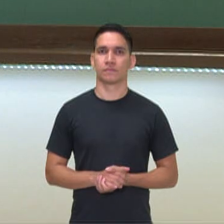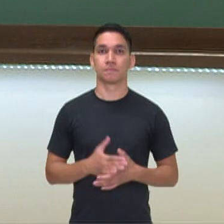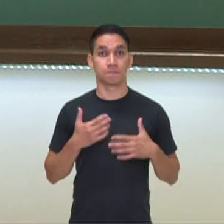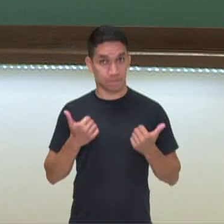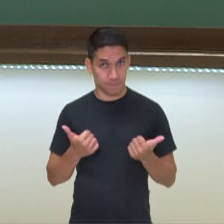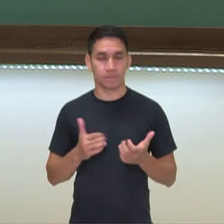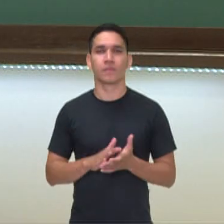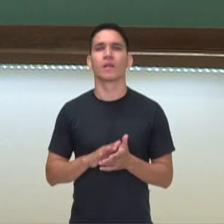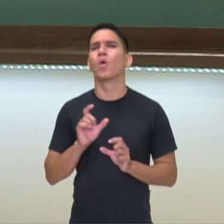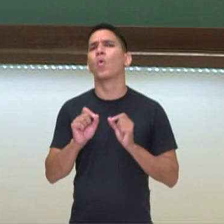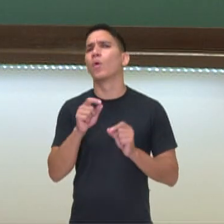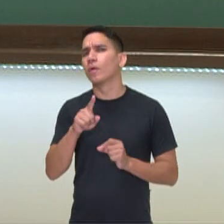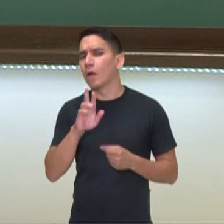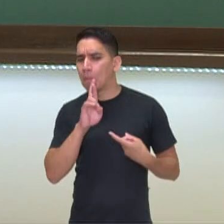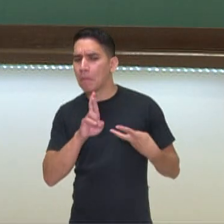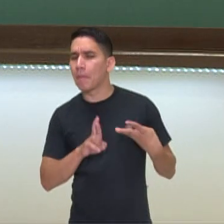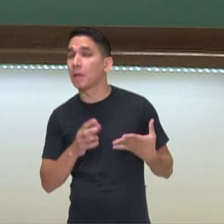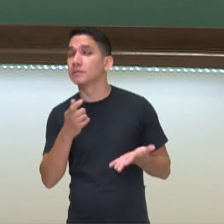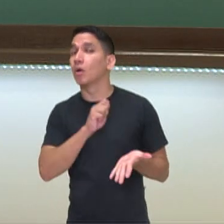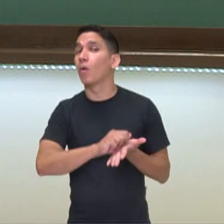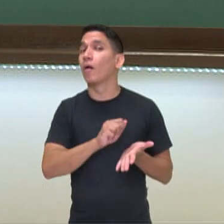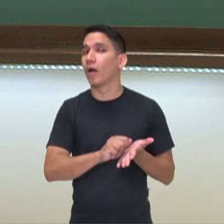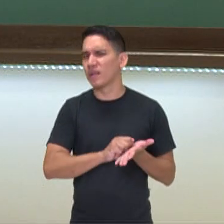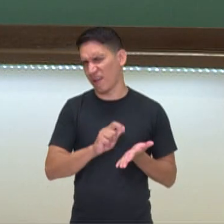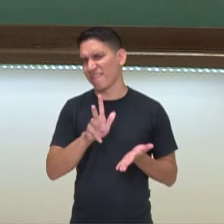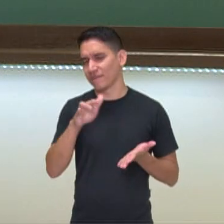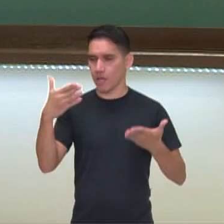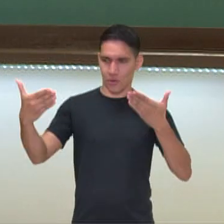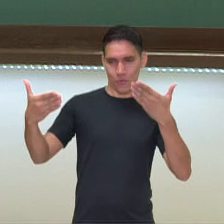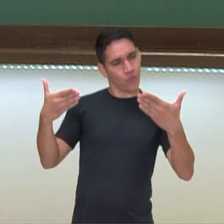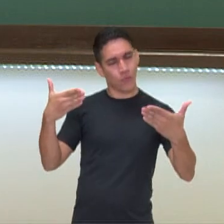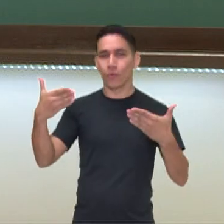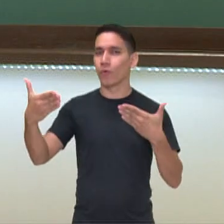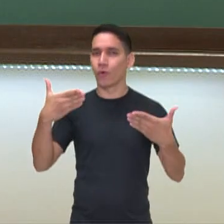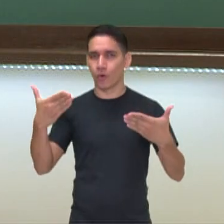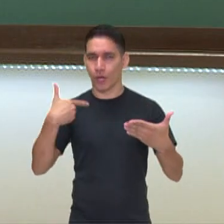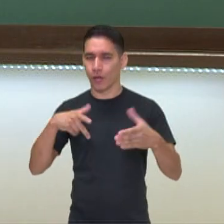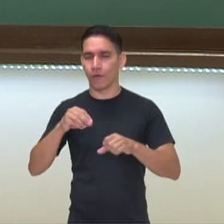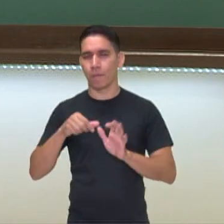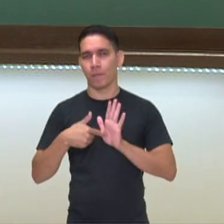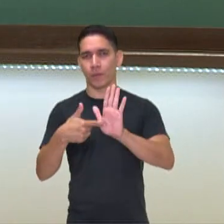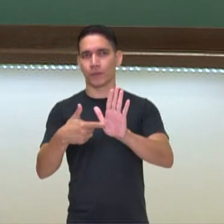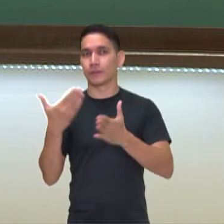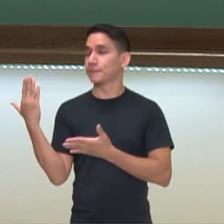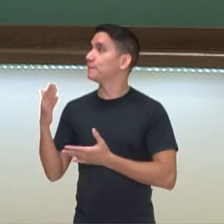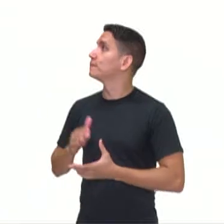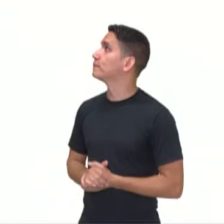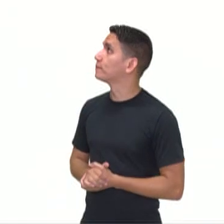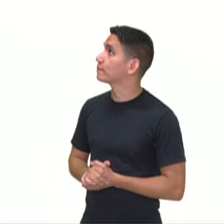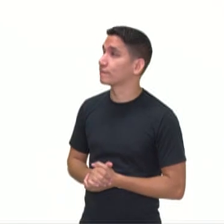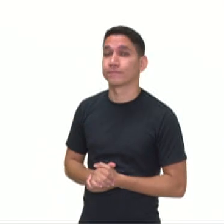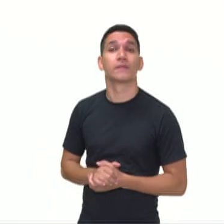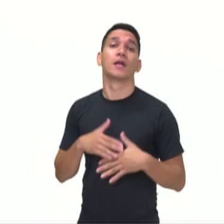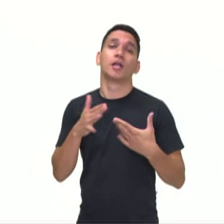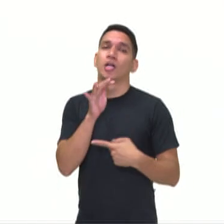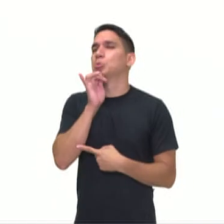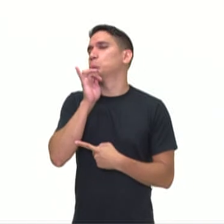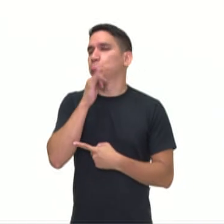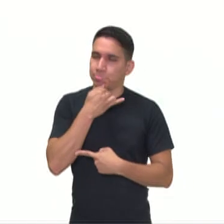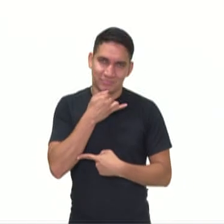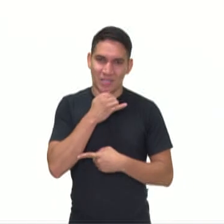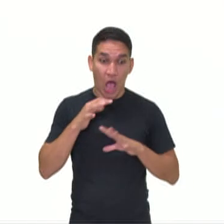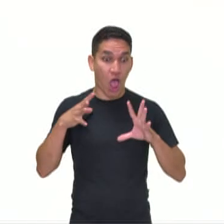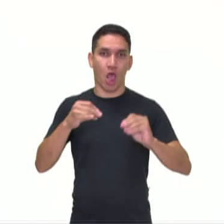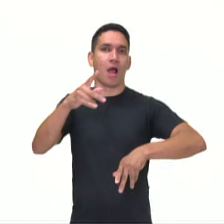Muito bem. O que você colocou aí no seu caderno? Vamos comparar aí o que tem no teu caderno com o que eu vou mostrar aqui para você na tela. Infelizmente, não são todas